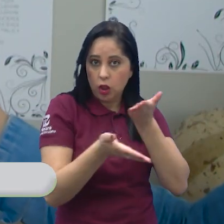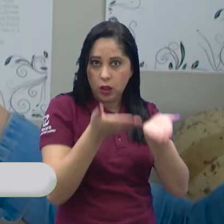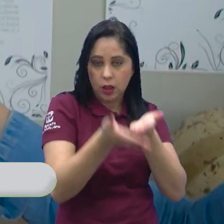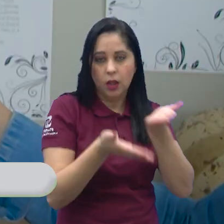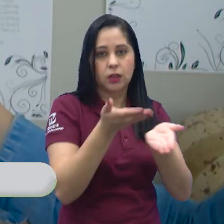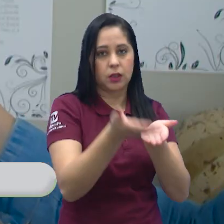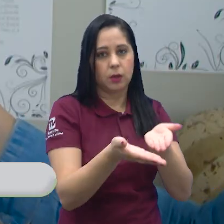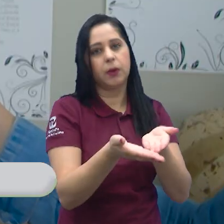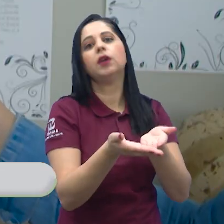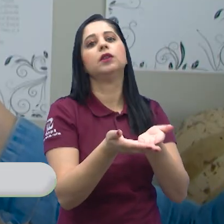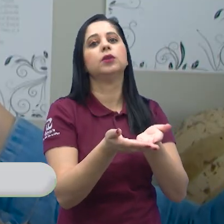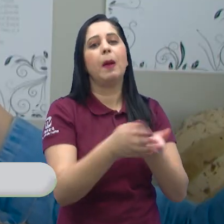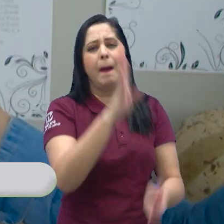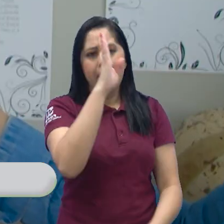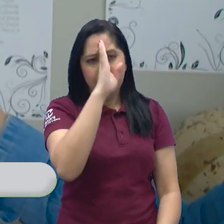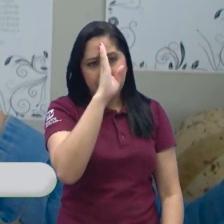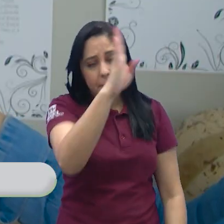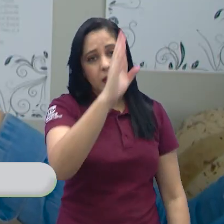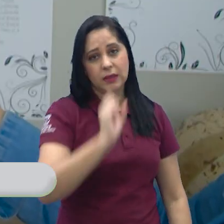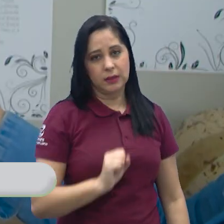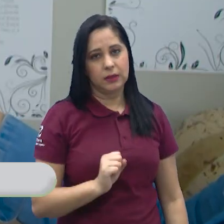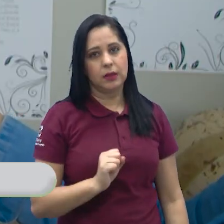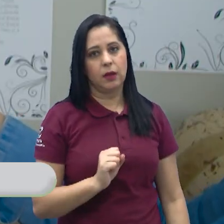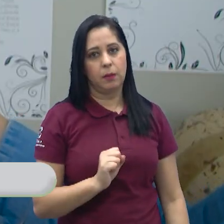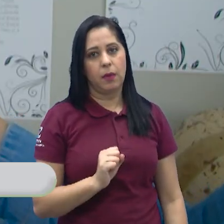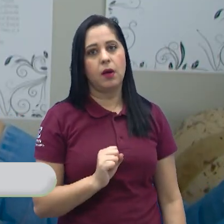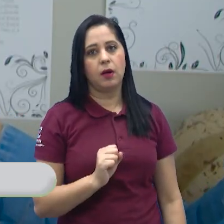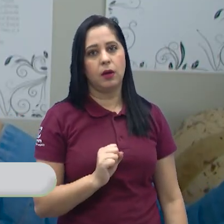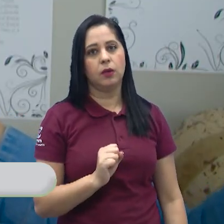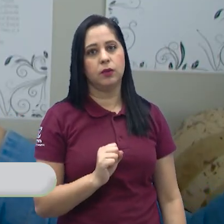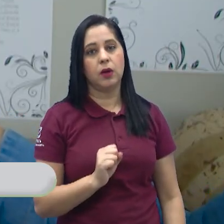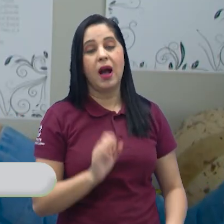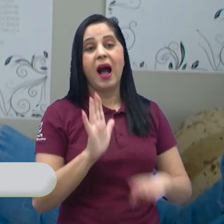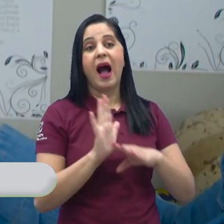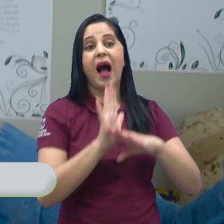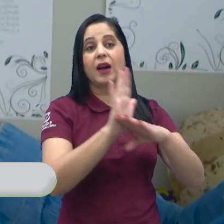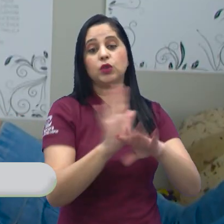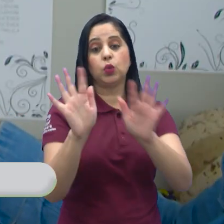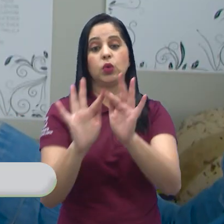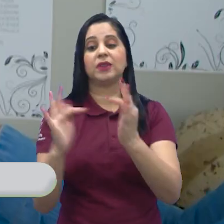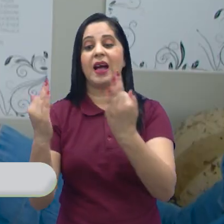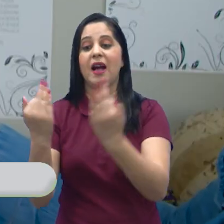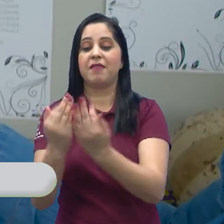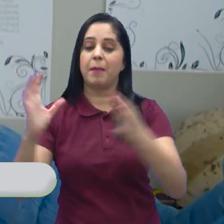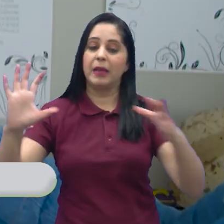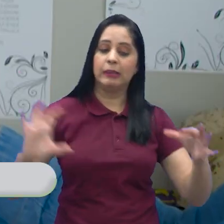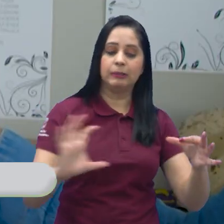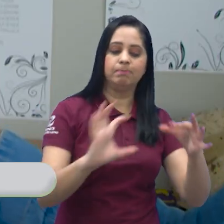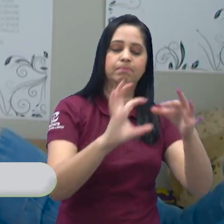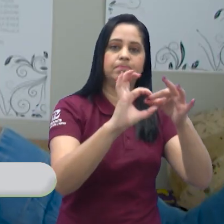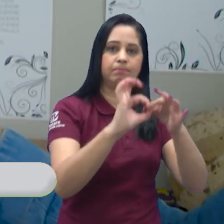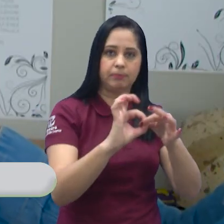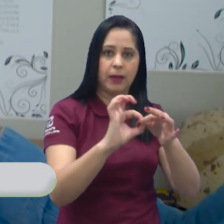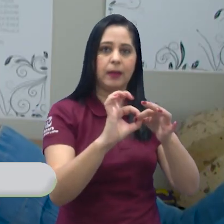principalmente, também trabalha o vínculo familiar desse paciente, né? Trazendo o